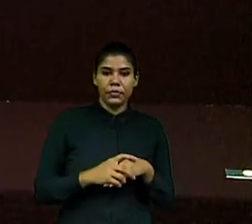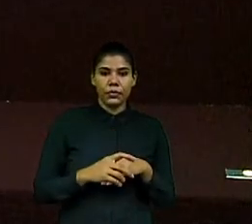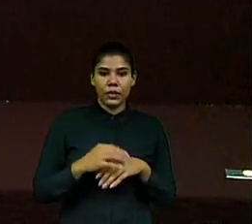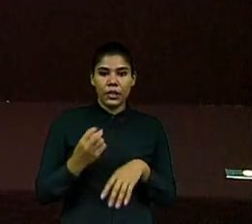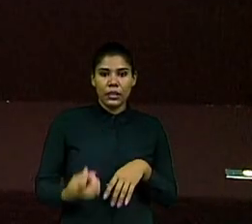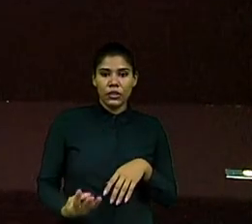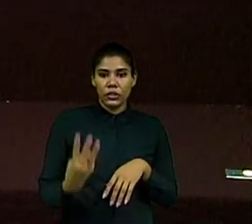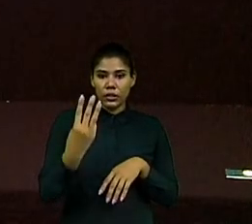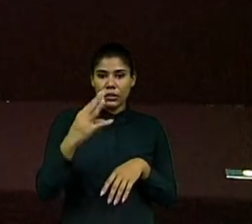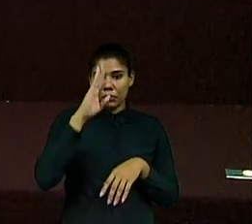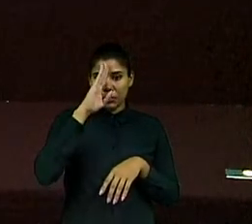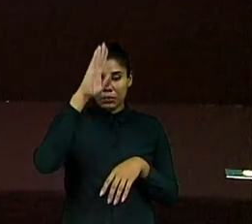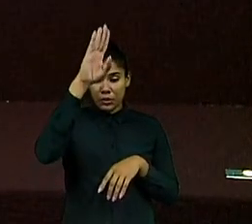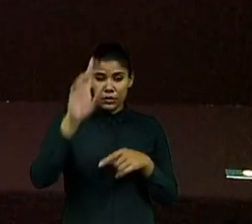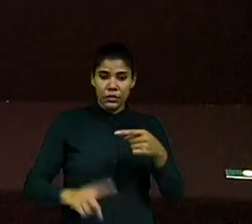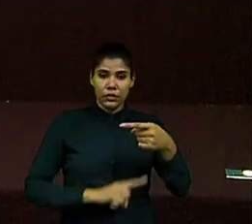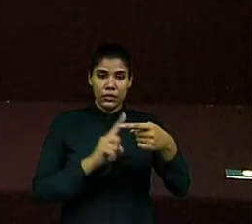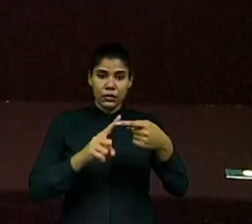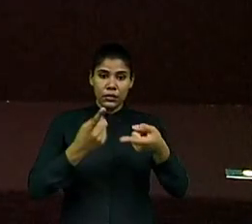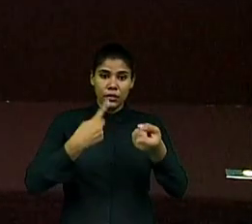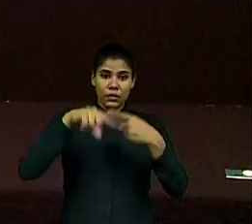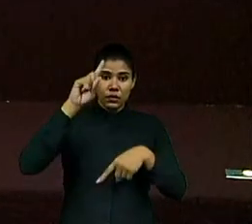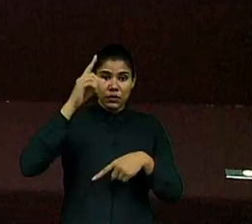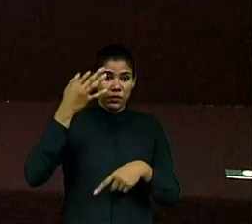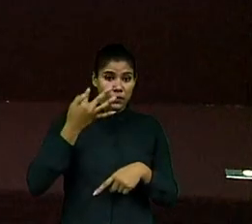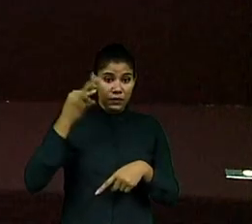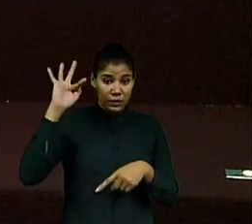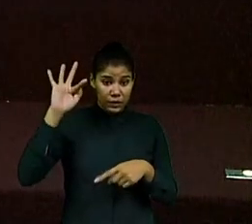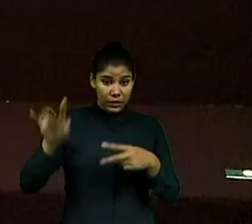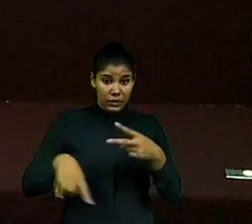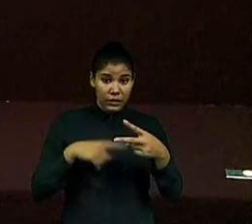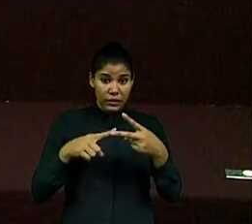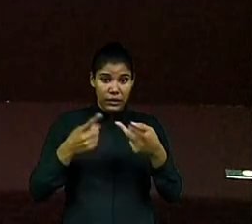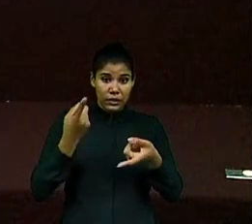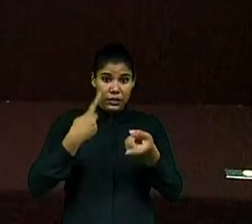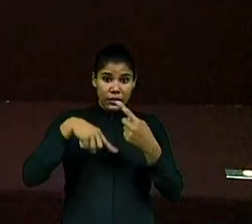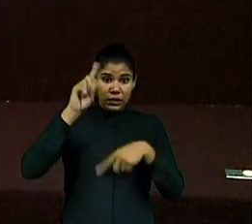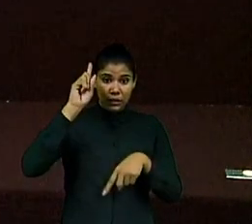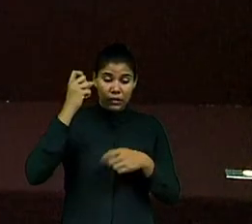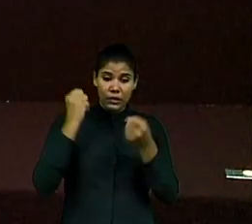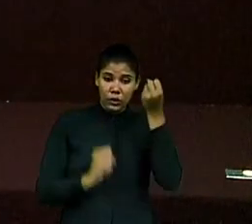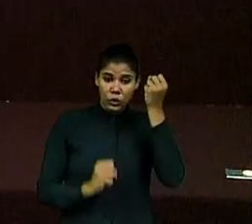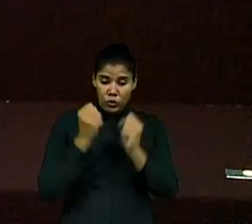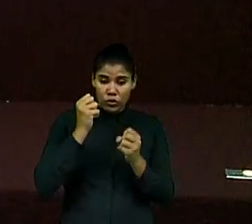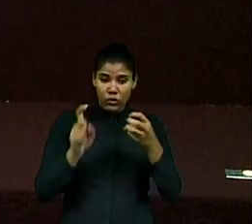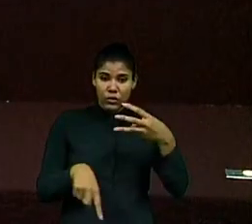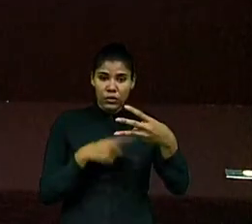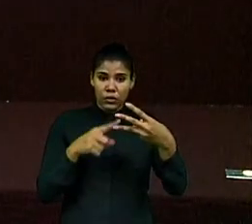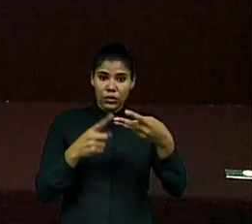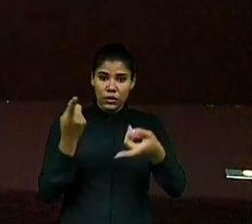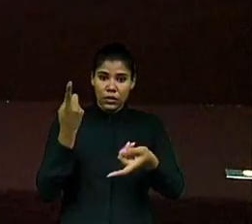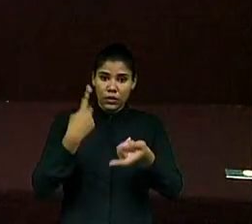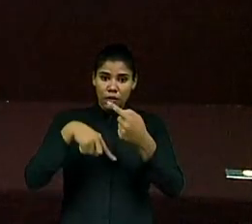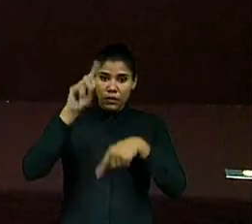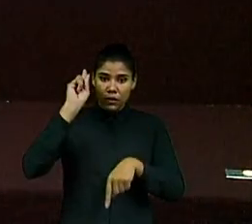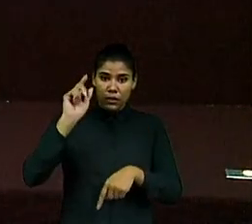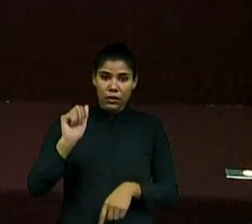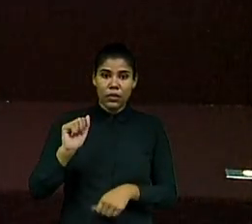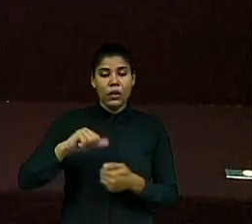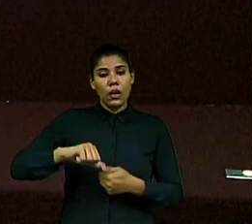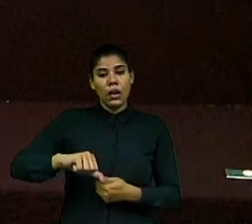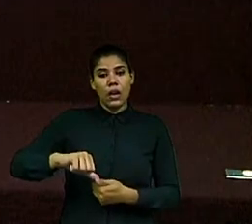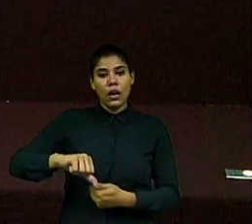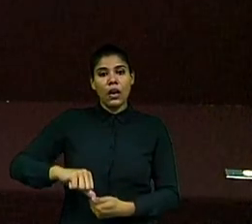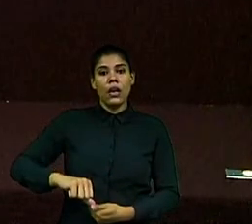maiores Revolução Francesa industrial e Revolução Americana independência